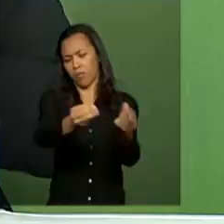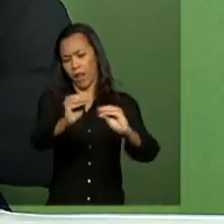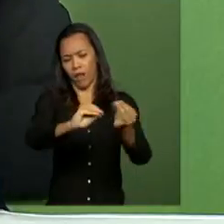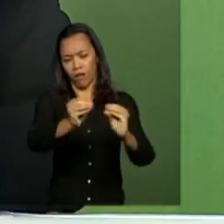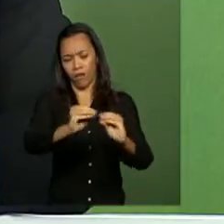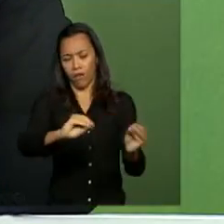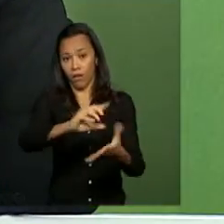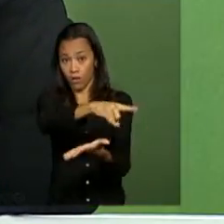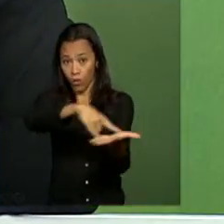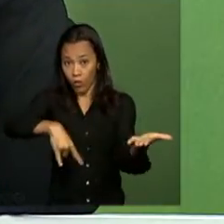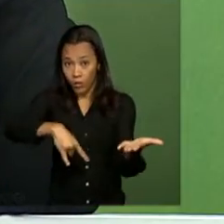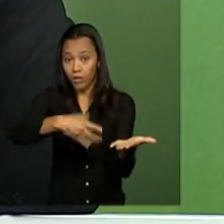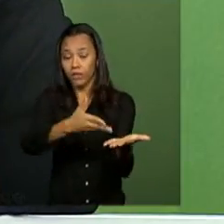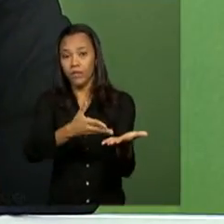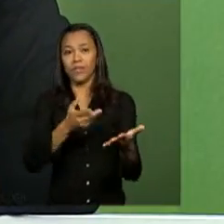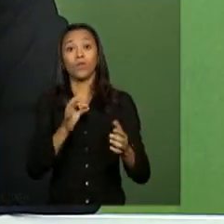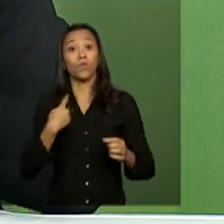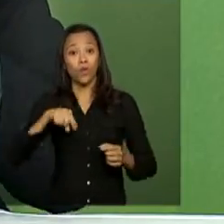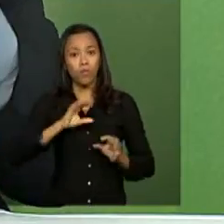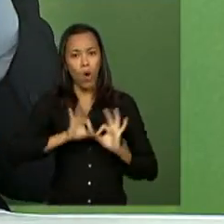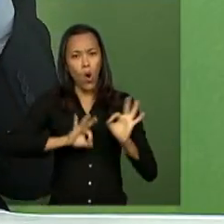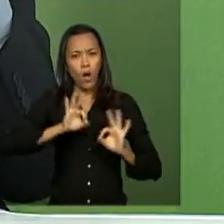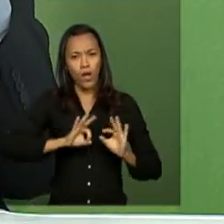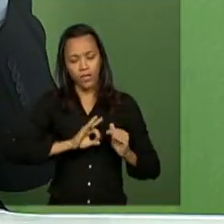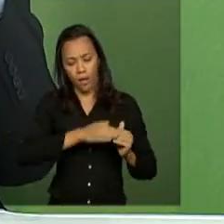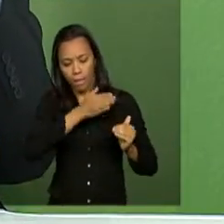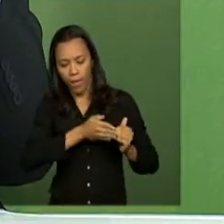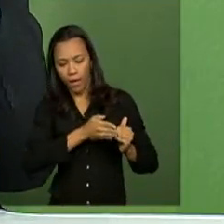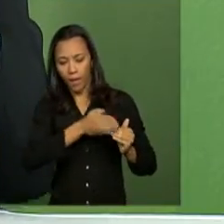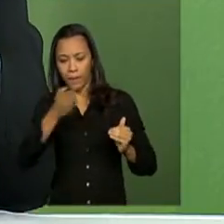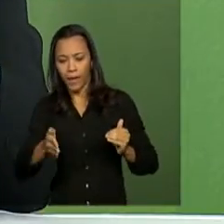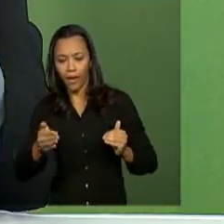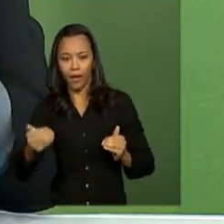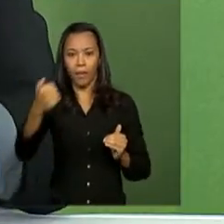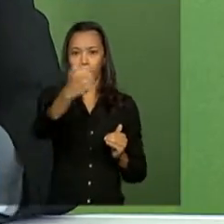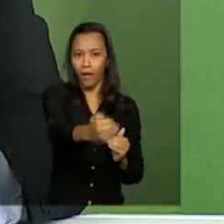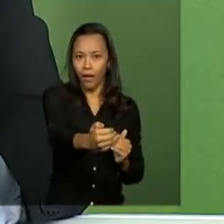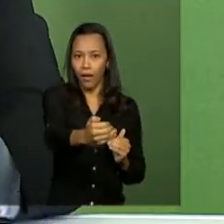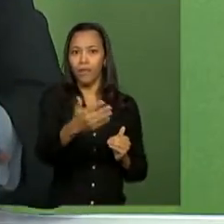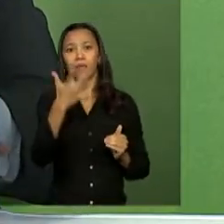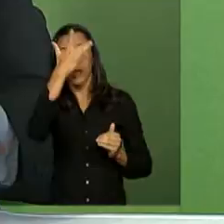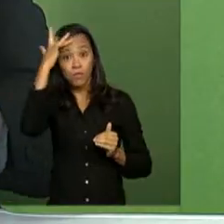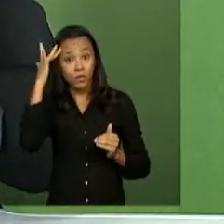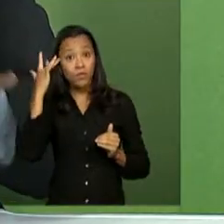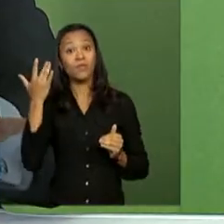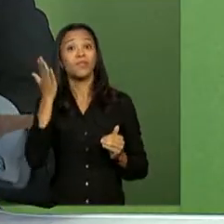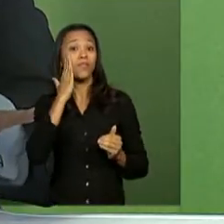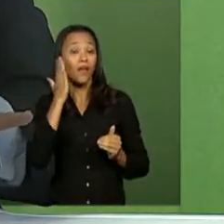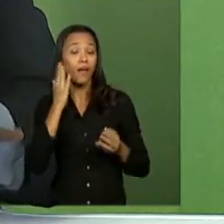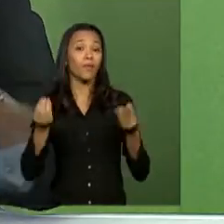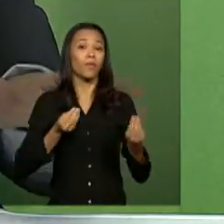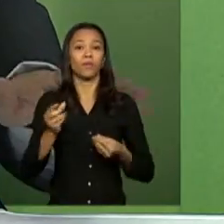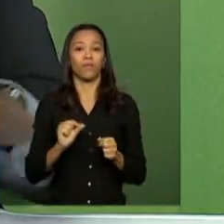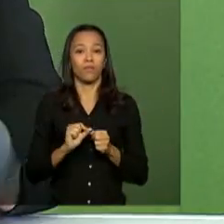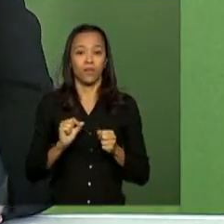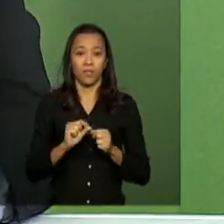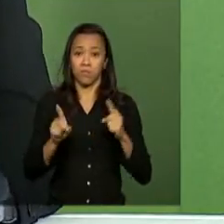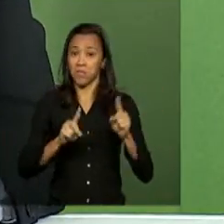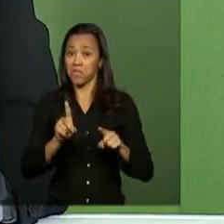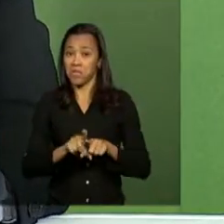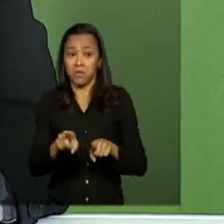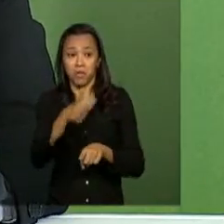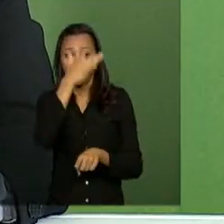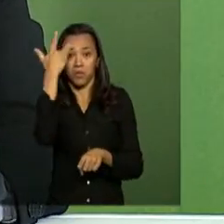programar esta linha de ação para que todos possam acompanhar com entusiasmo se não no meio do caminho a turma